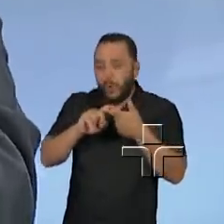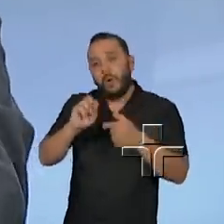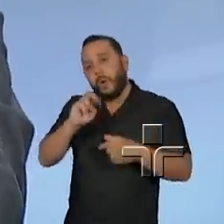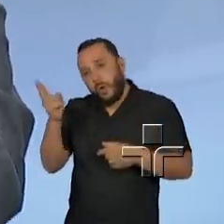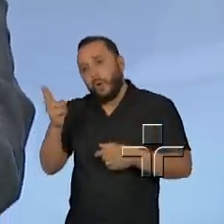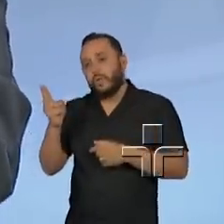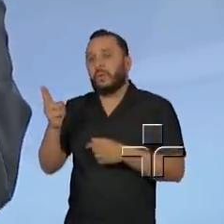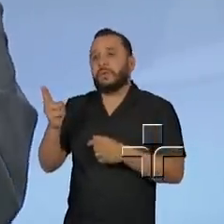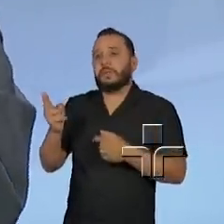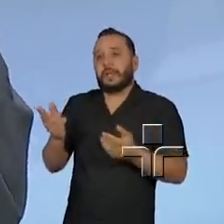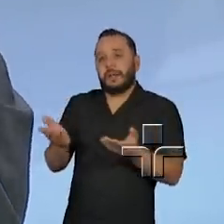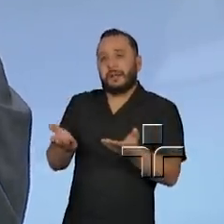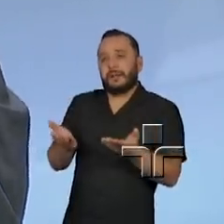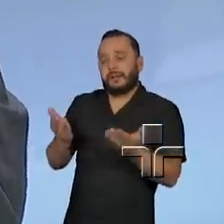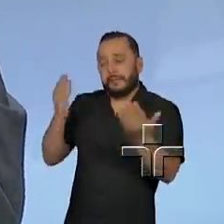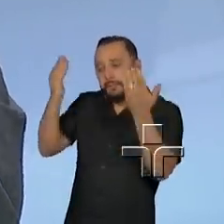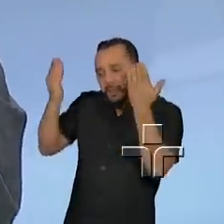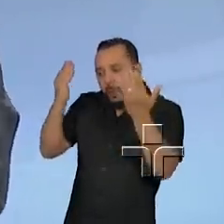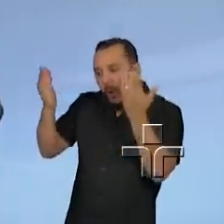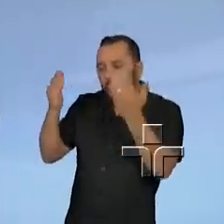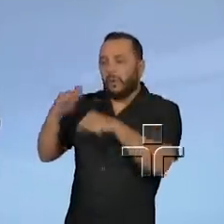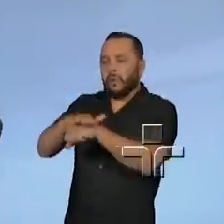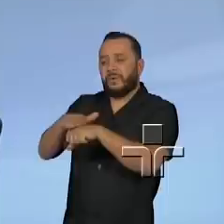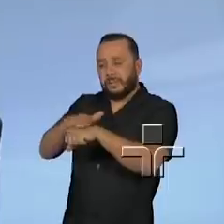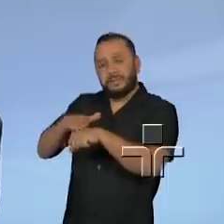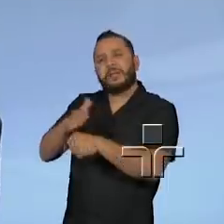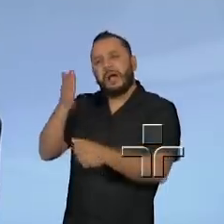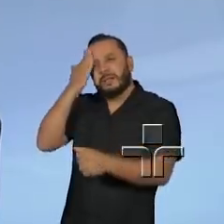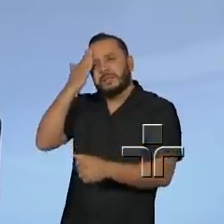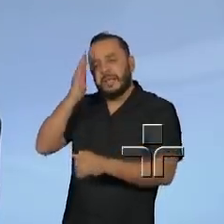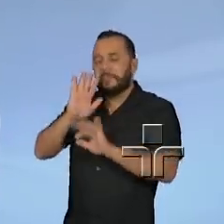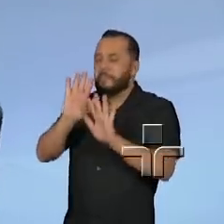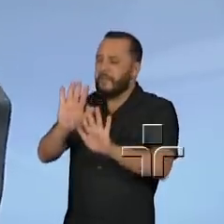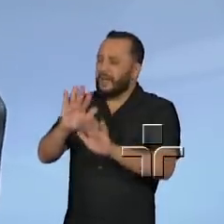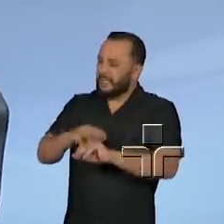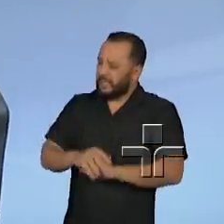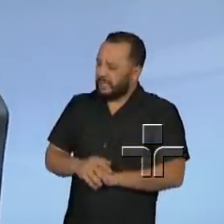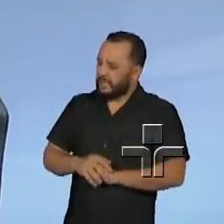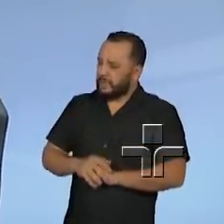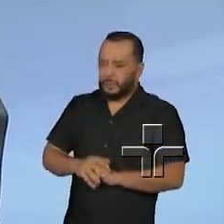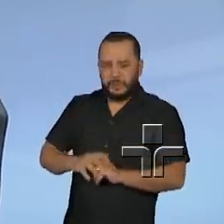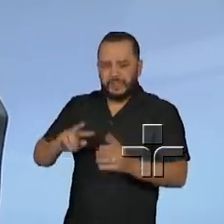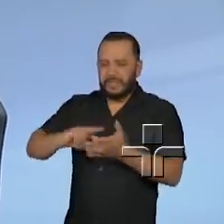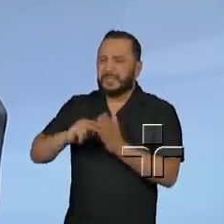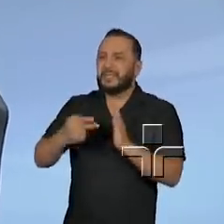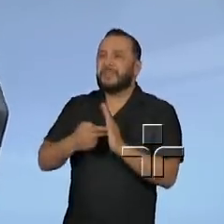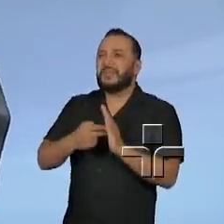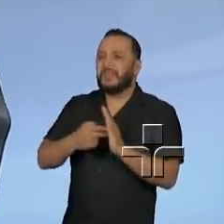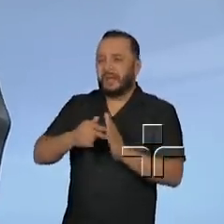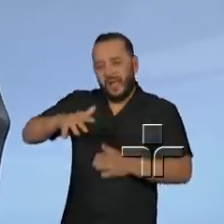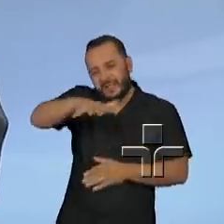Tal. Mas o que significa em termos sociais